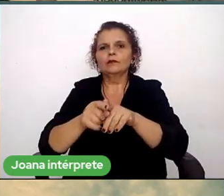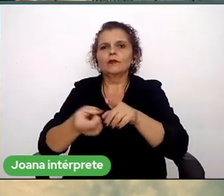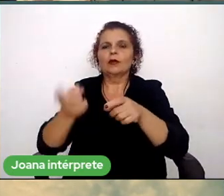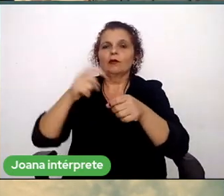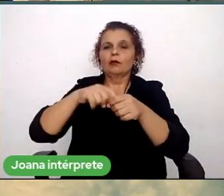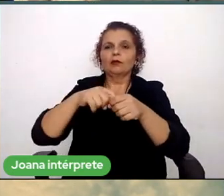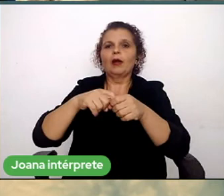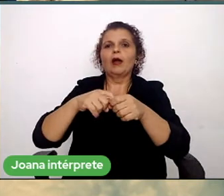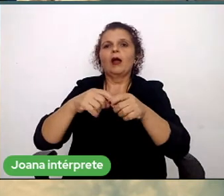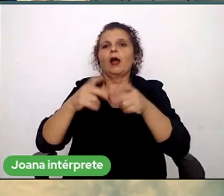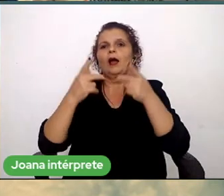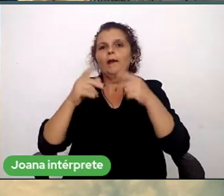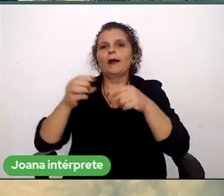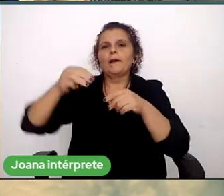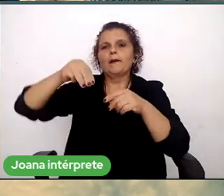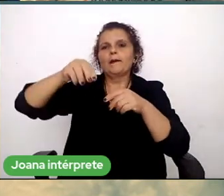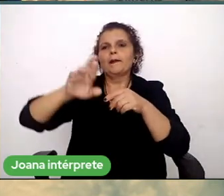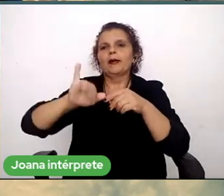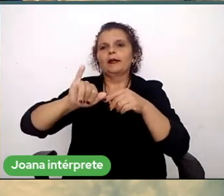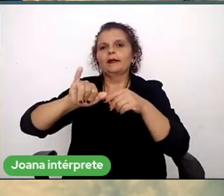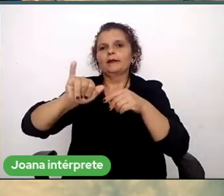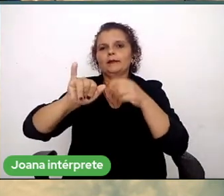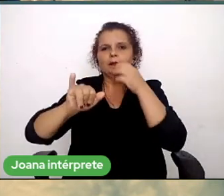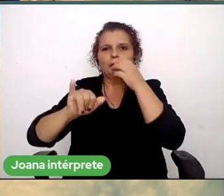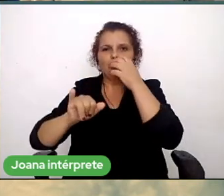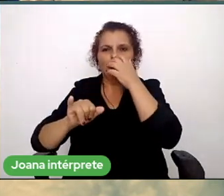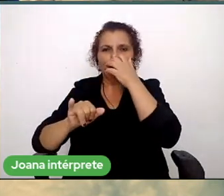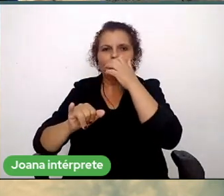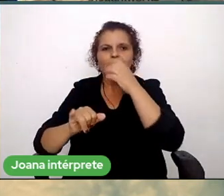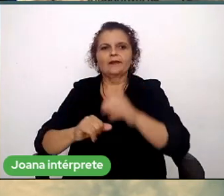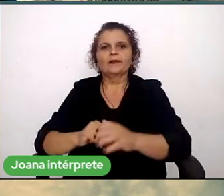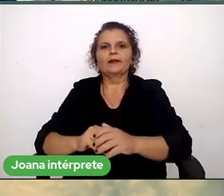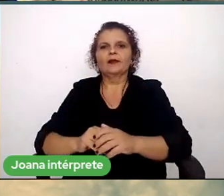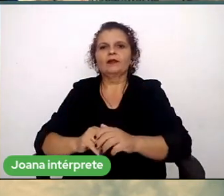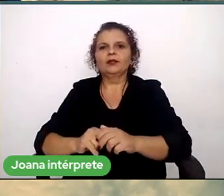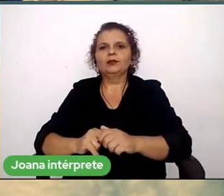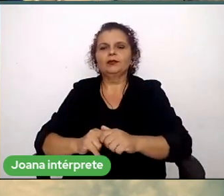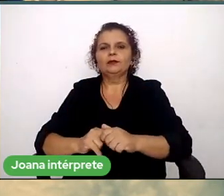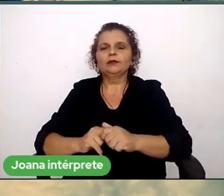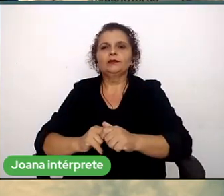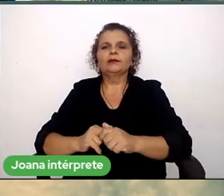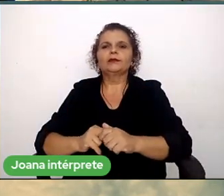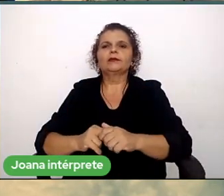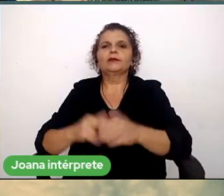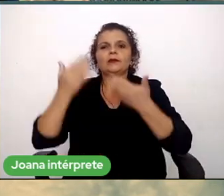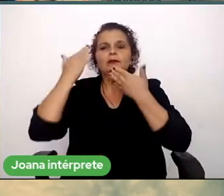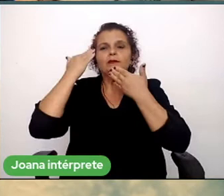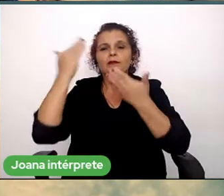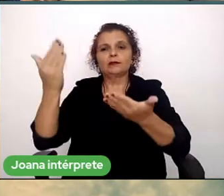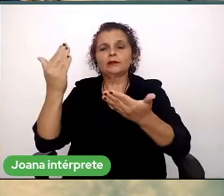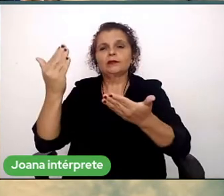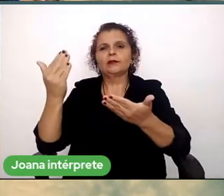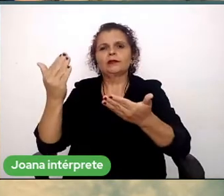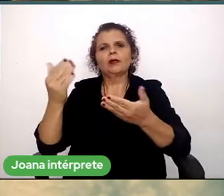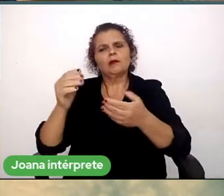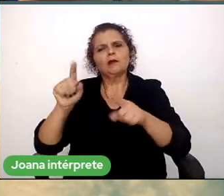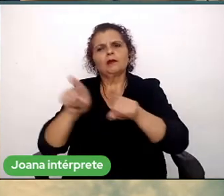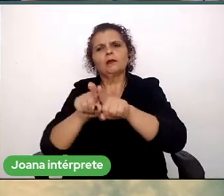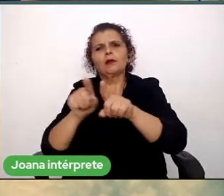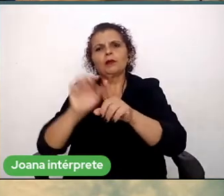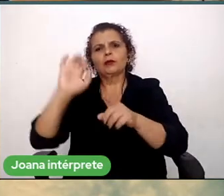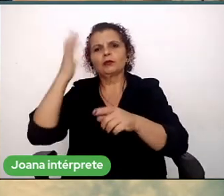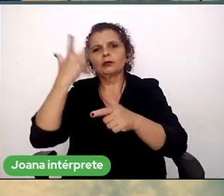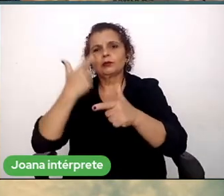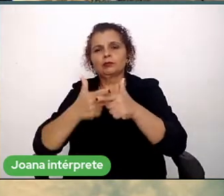agora falar das práticas de finalização de engajamento tá legal obrigada Tiago bom pode acontecer por